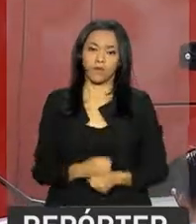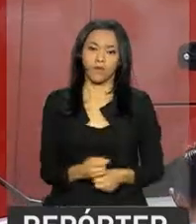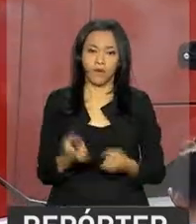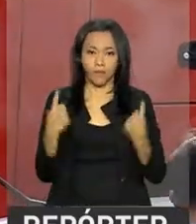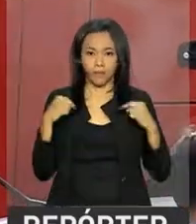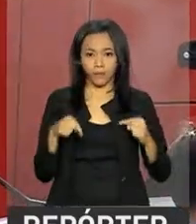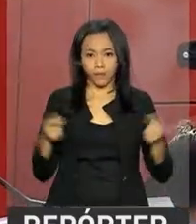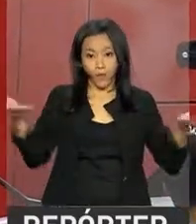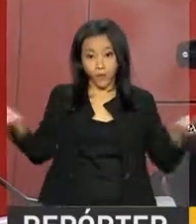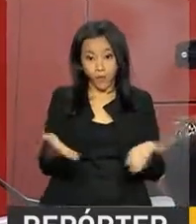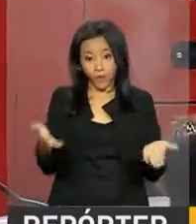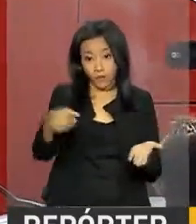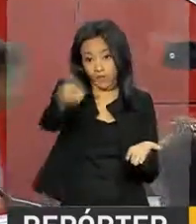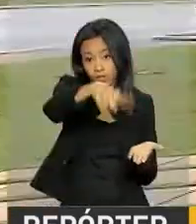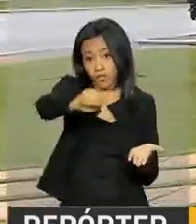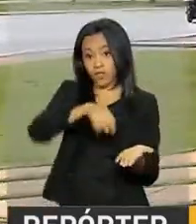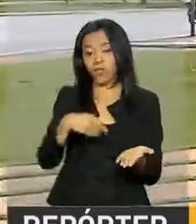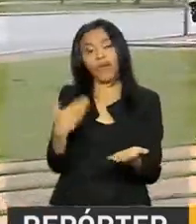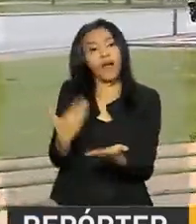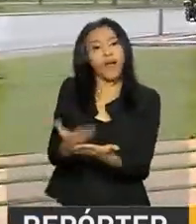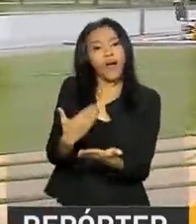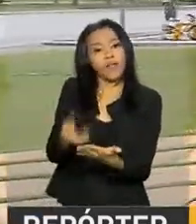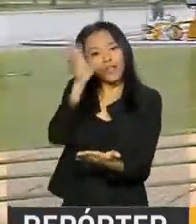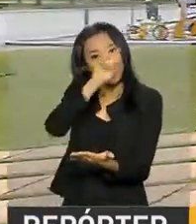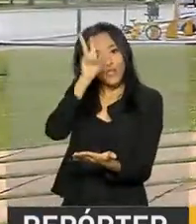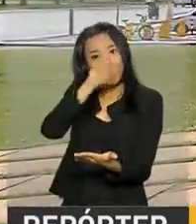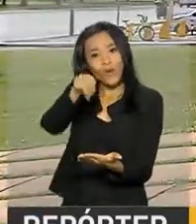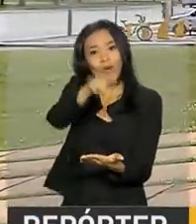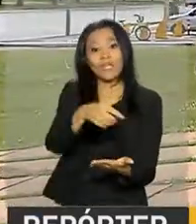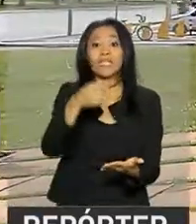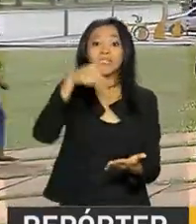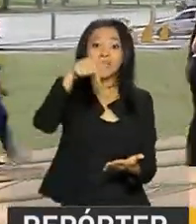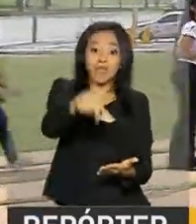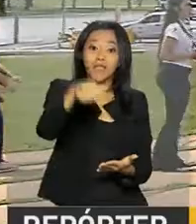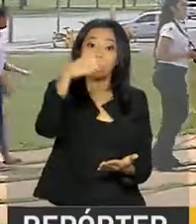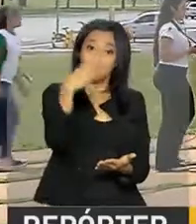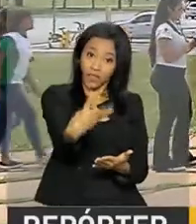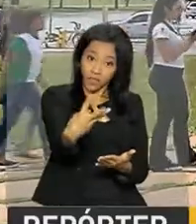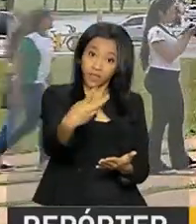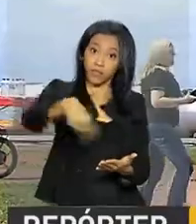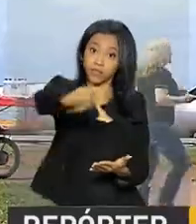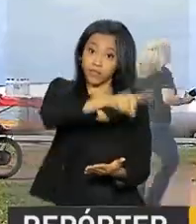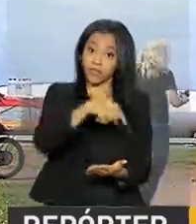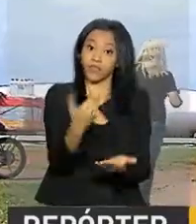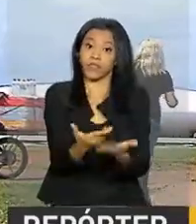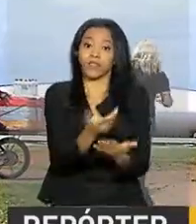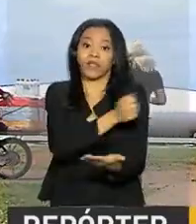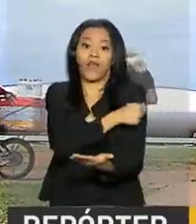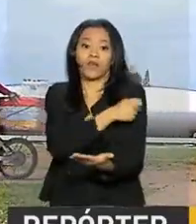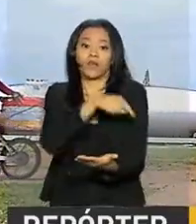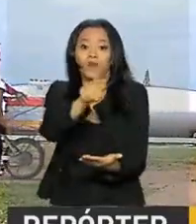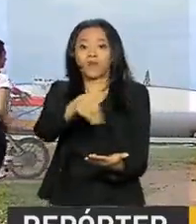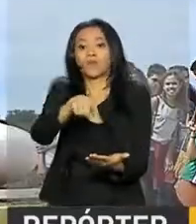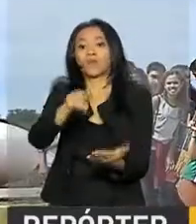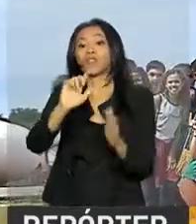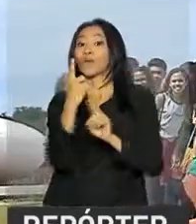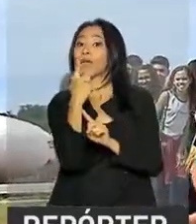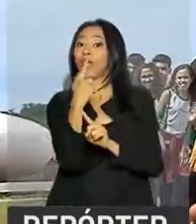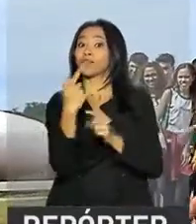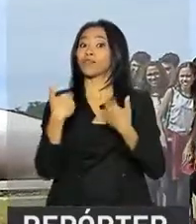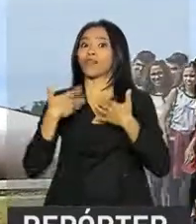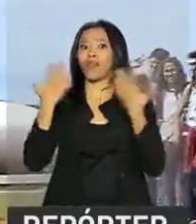hoje a aula de história desses 73 estudantes do interior de goiás foi a céu aberto